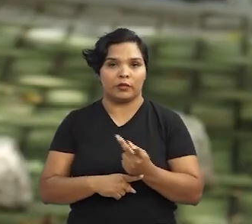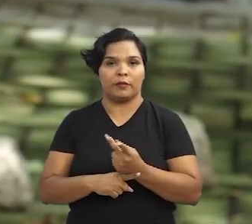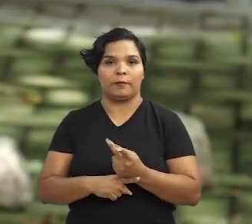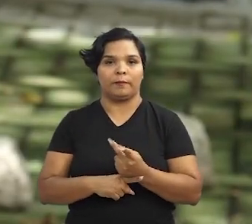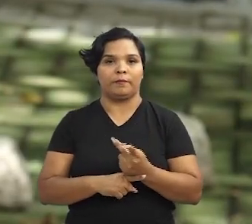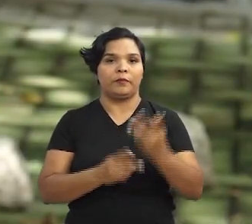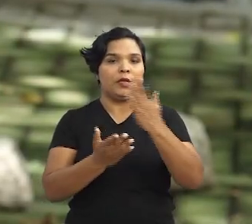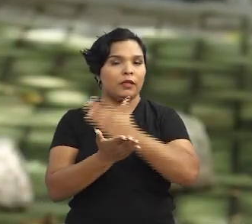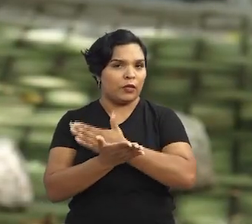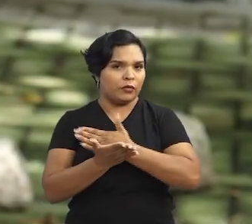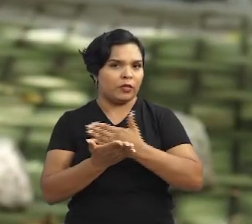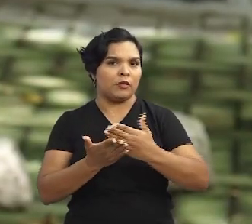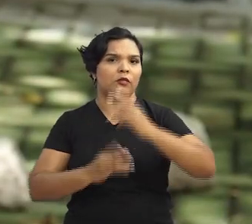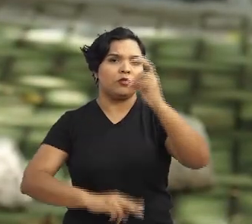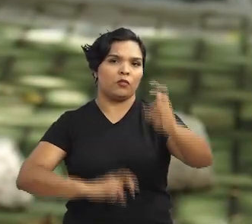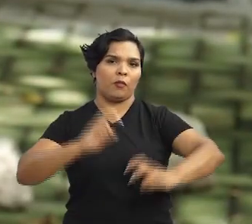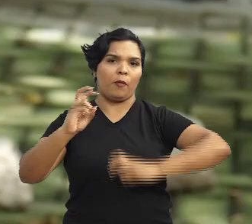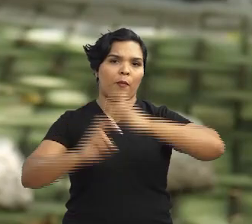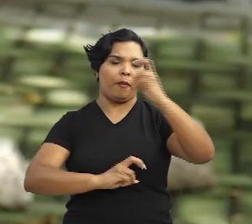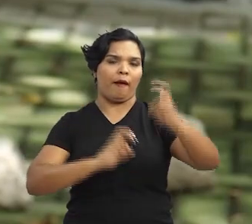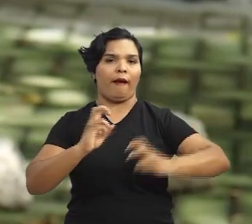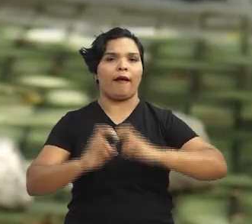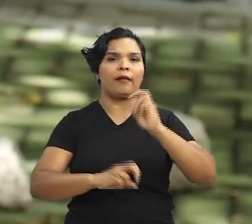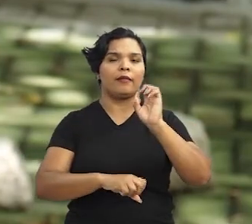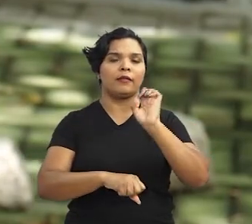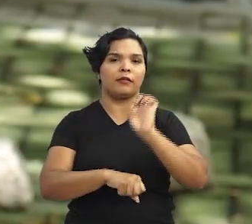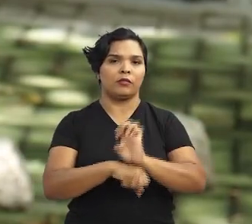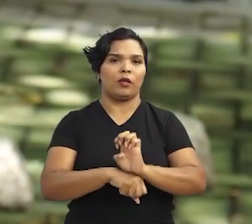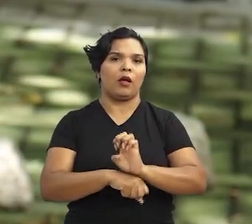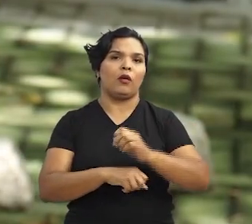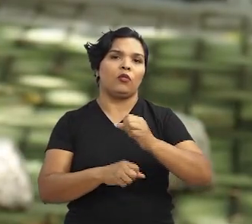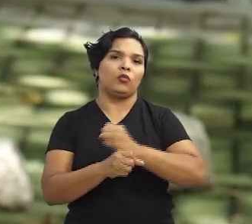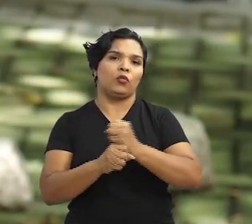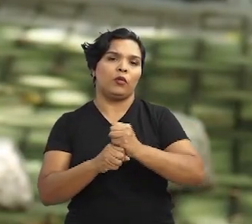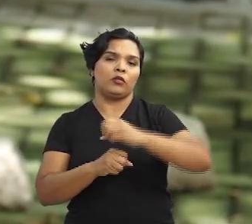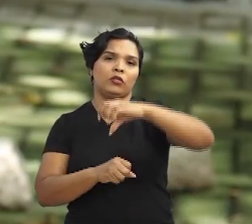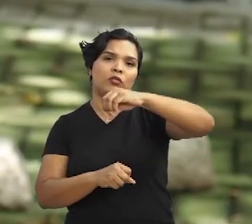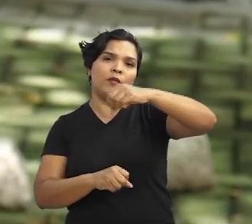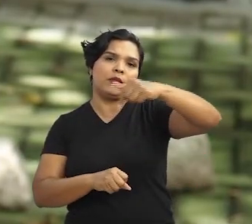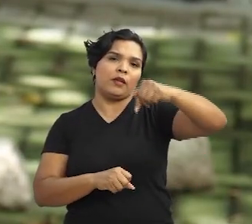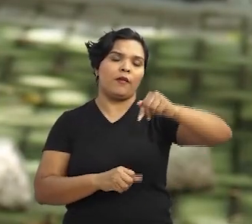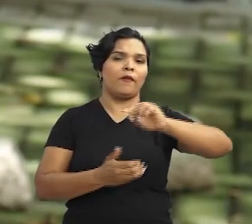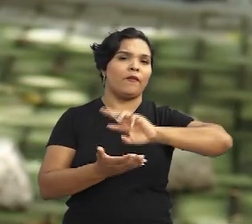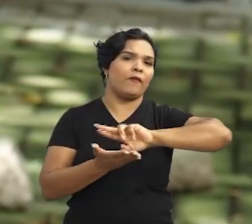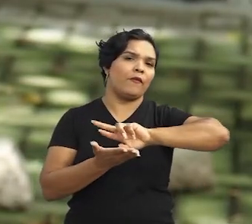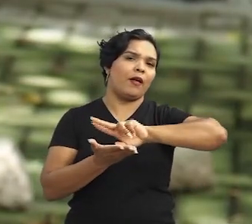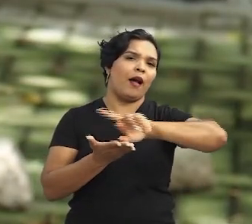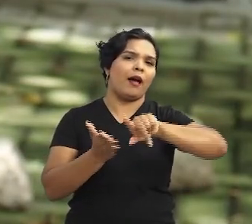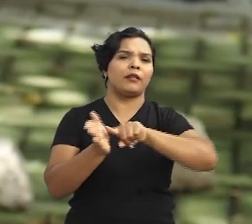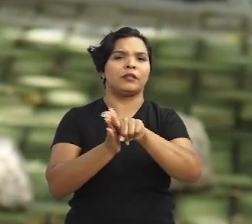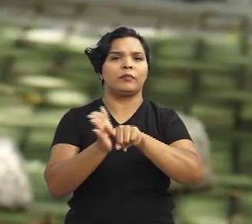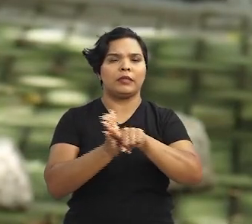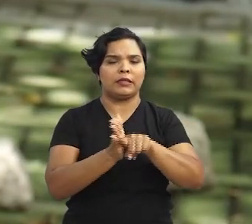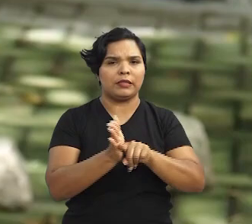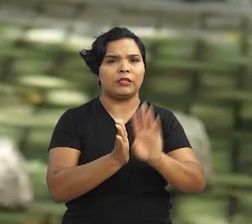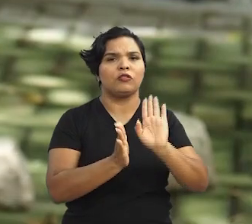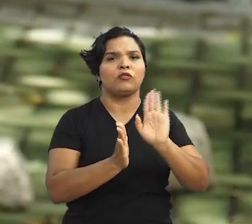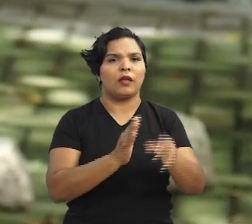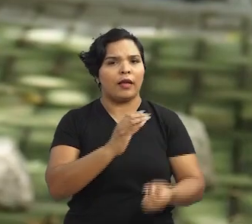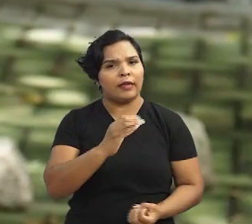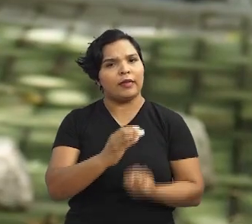ela está desde o início da criação do Parque Estadual Marinho Pé da Risca do Meio, né, em 97. Porque já várias pesquisas da